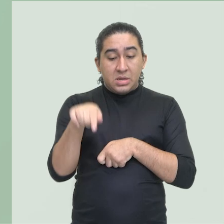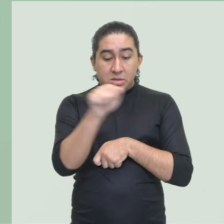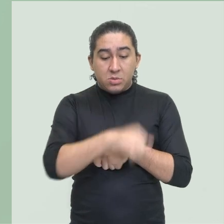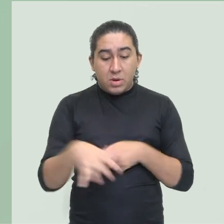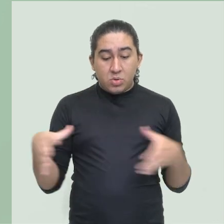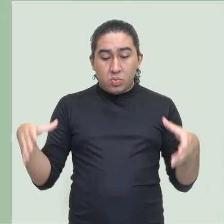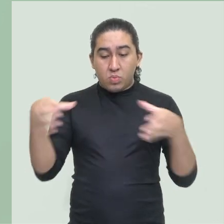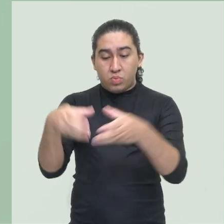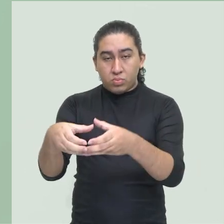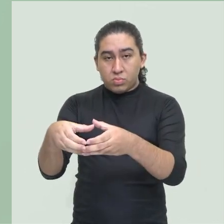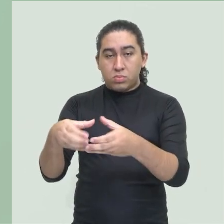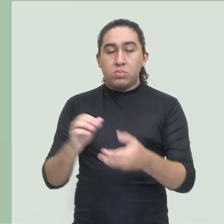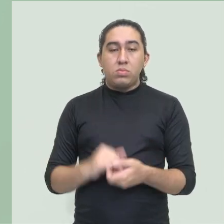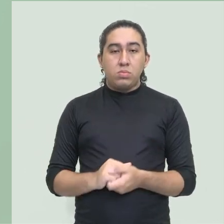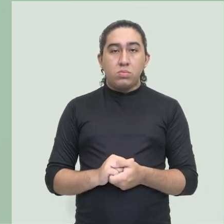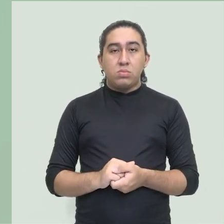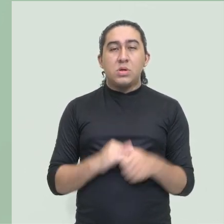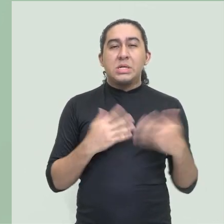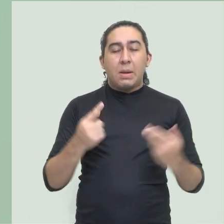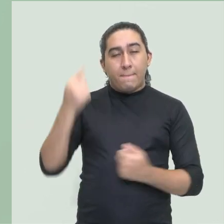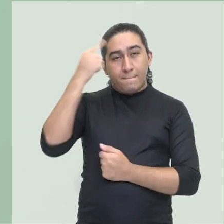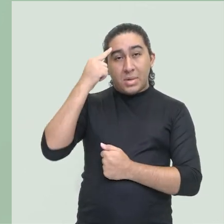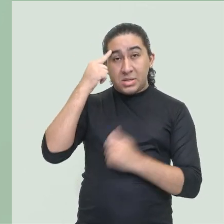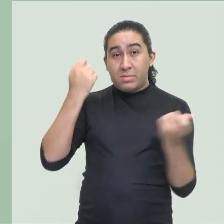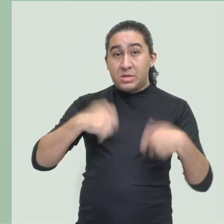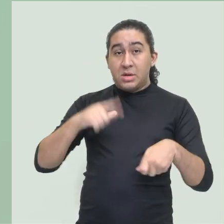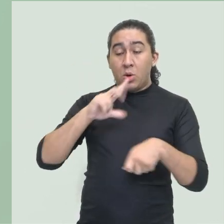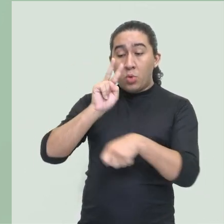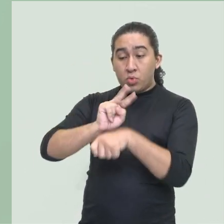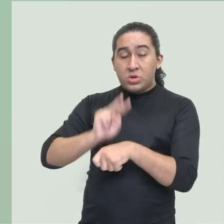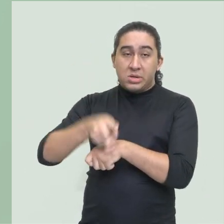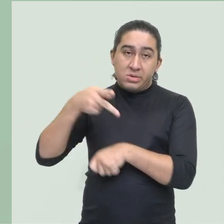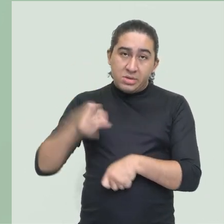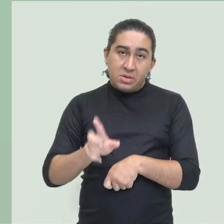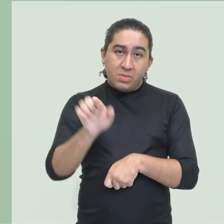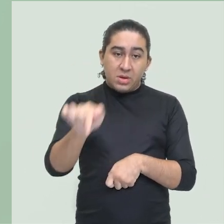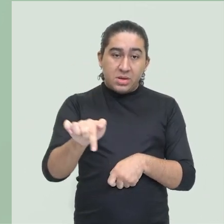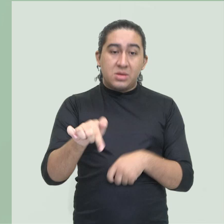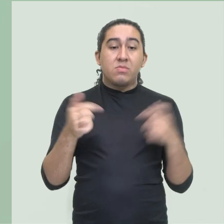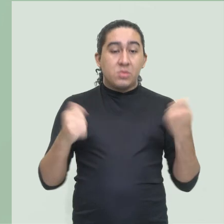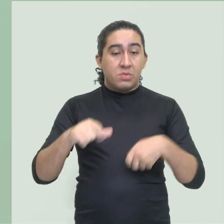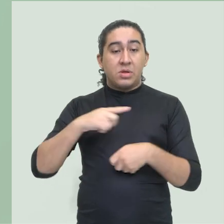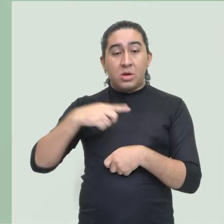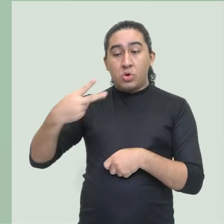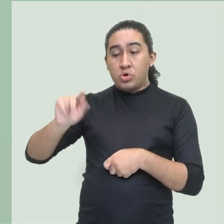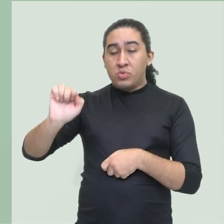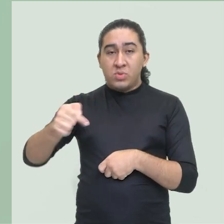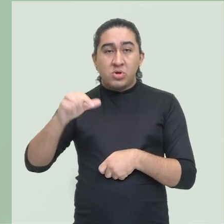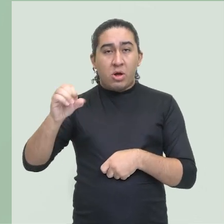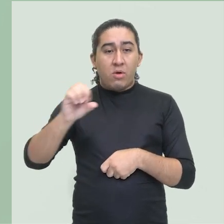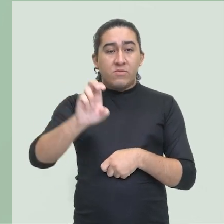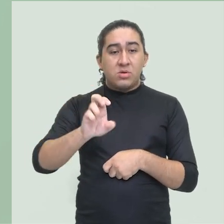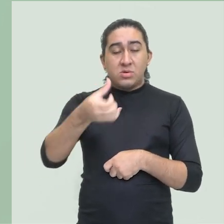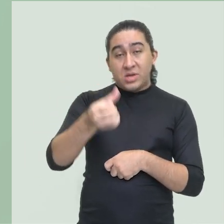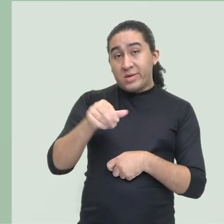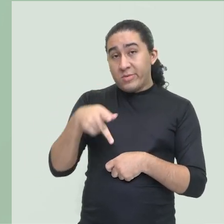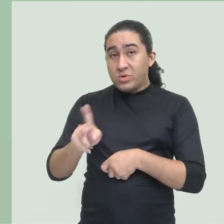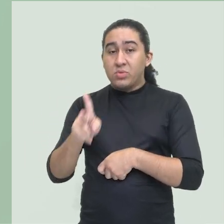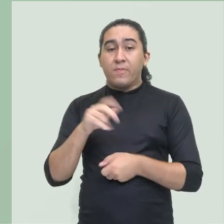o que traz aqui a consciência de se preservar esse bioma para preservar essas espécies endêmicas. Nós temos